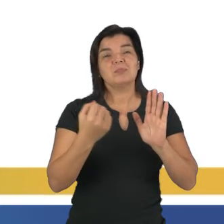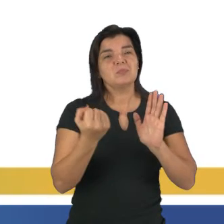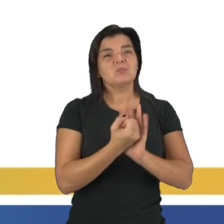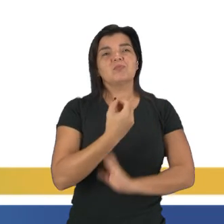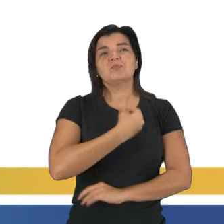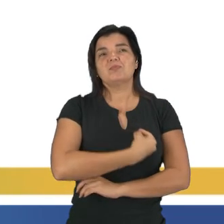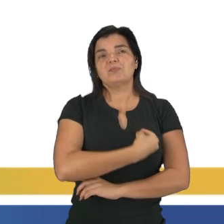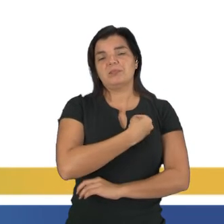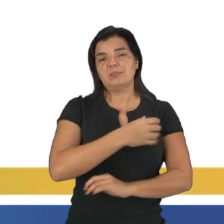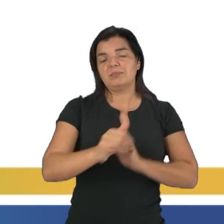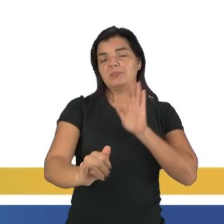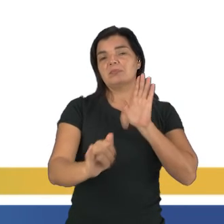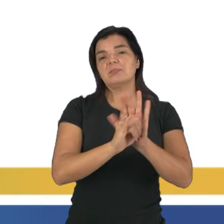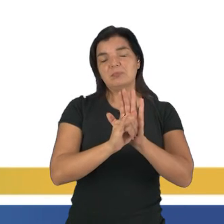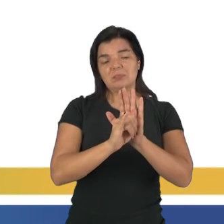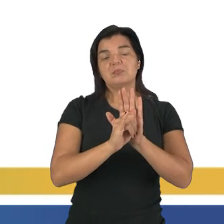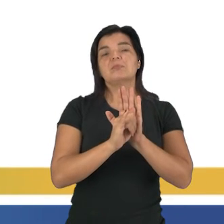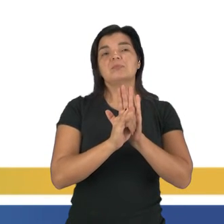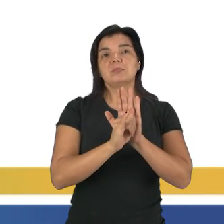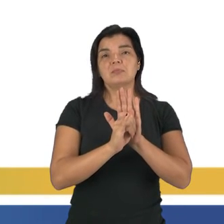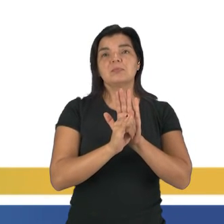evidentes marcas